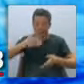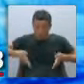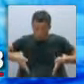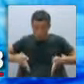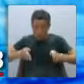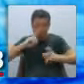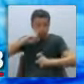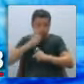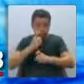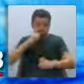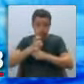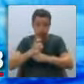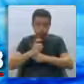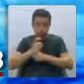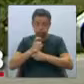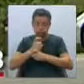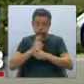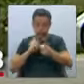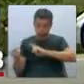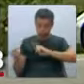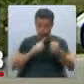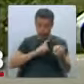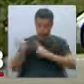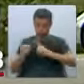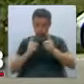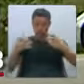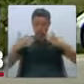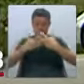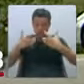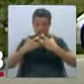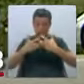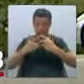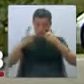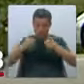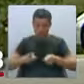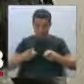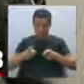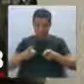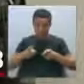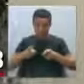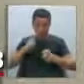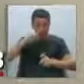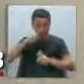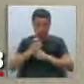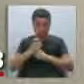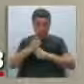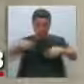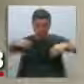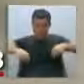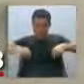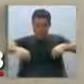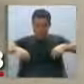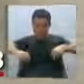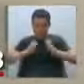intensidade de tráfego e onde exista risco acrescido de acidente operação moto consiste no reforço da fiscalização a motociclos